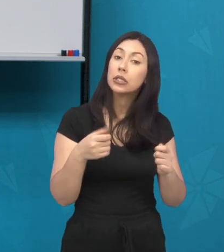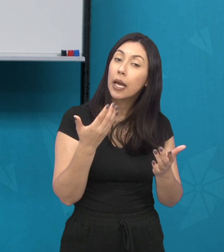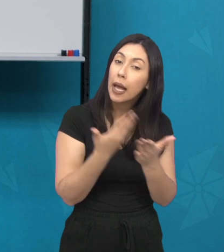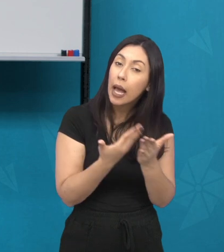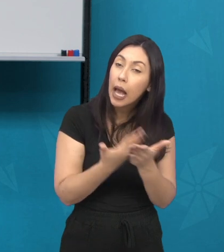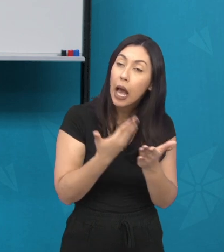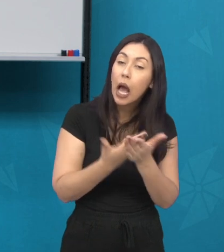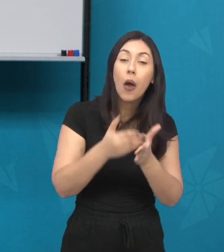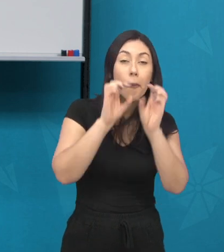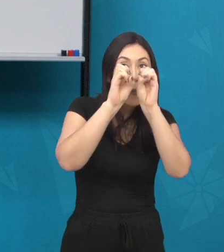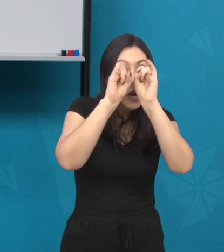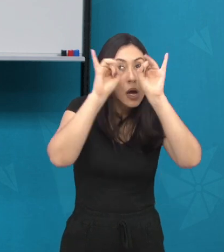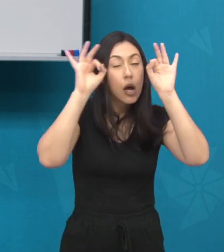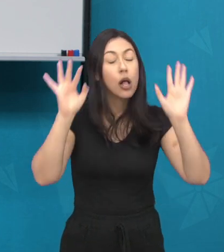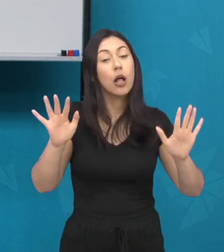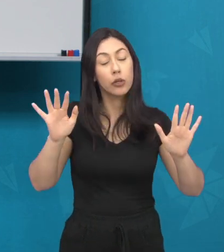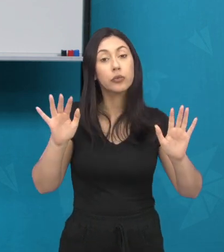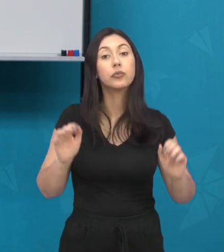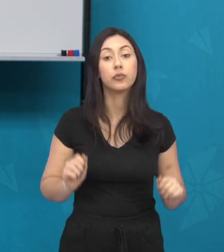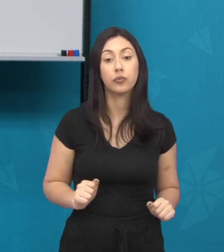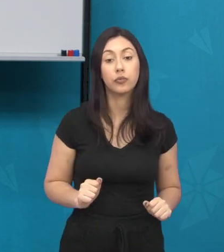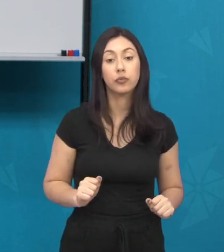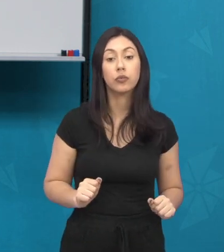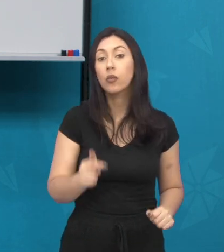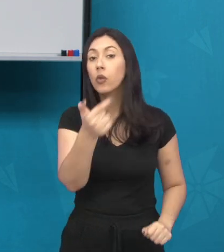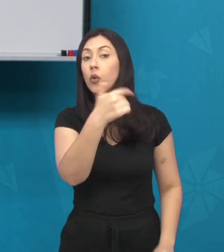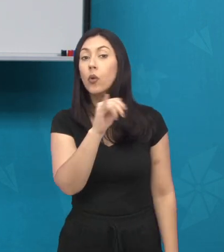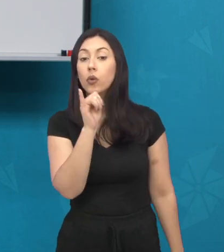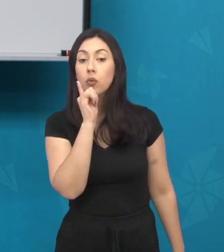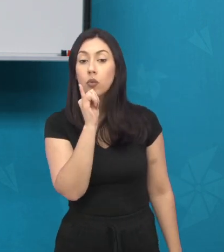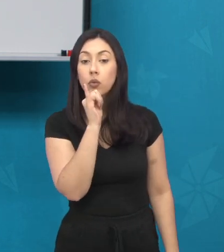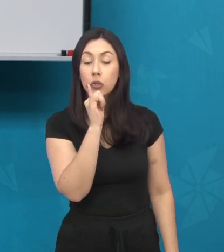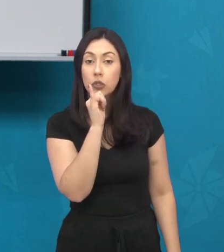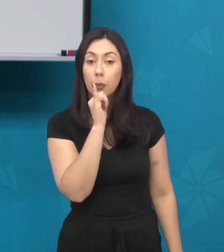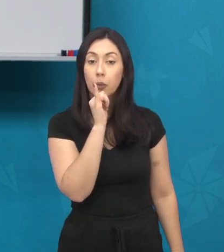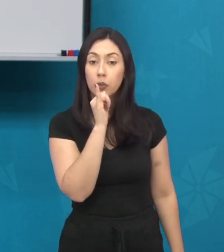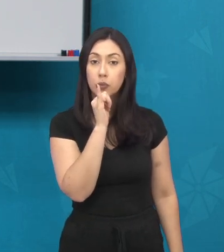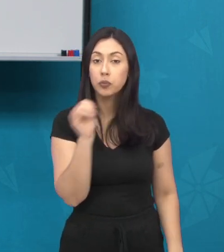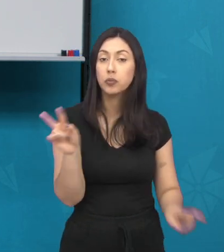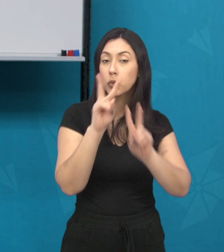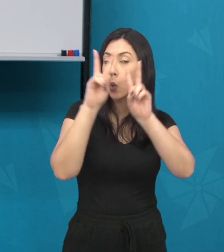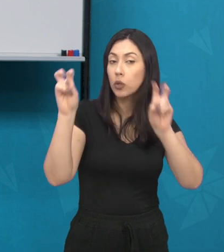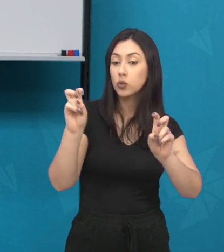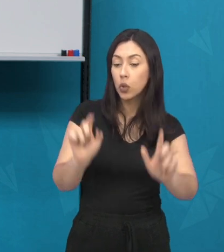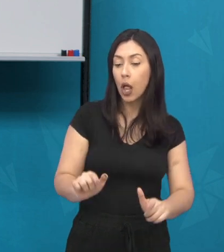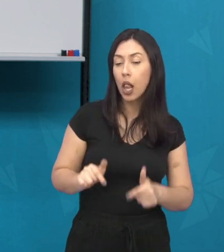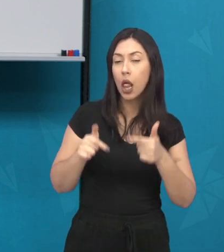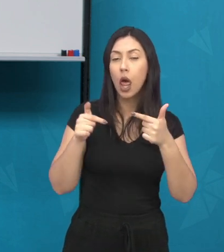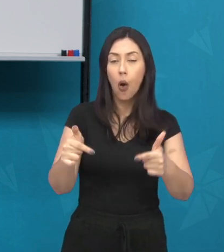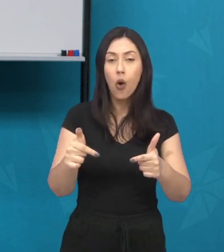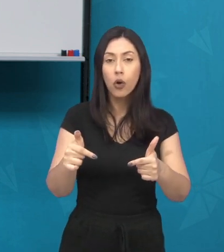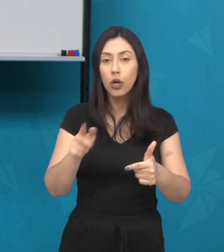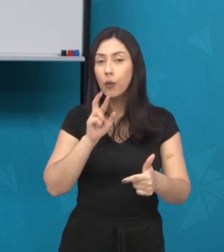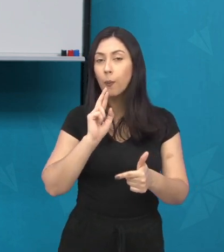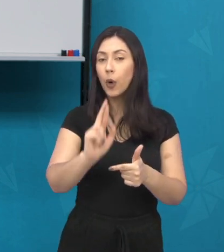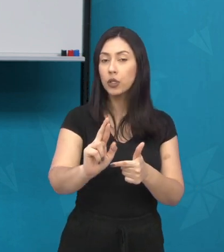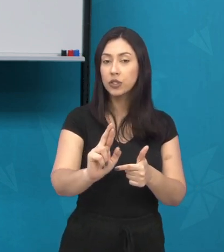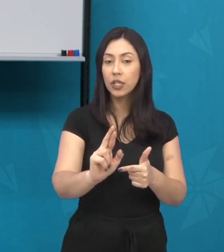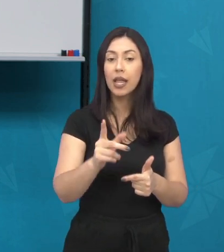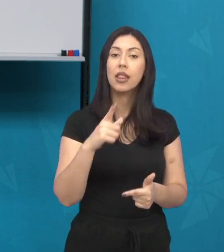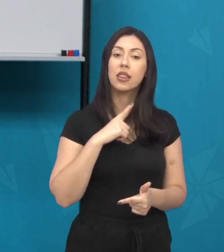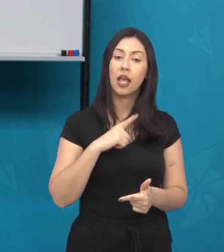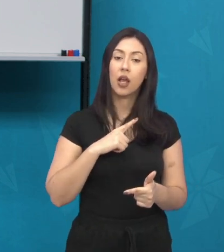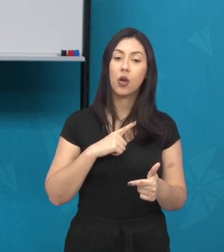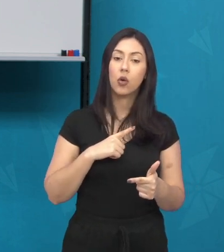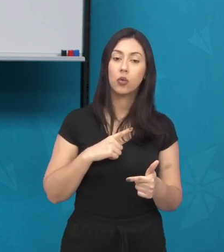conceito tem que est Claro na mente de vocês mais um exemplo aqui a respeito do paração reação eu tenho